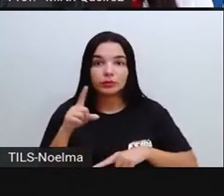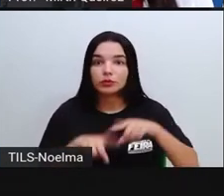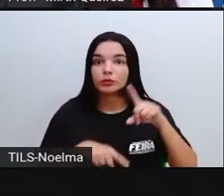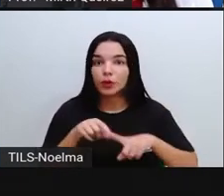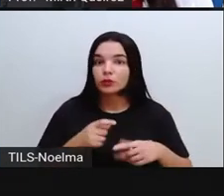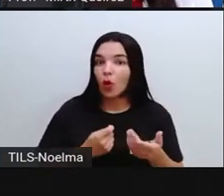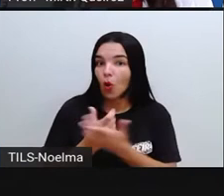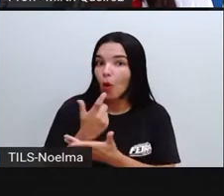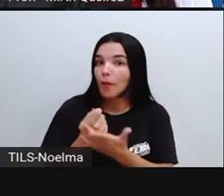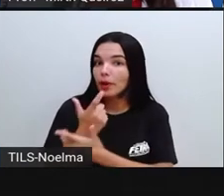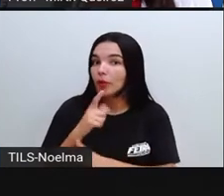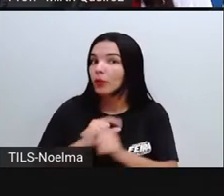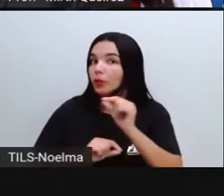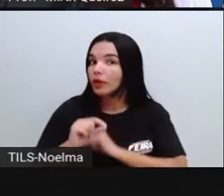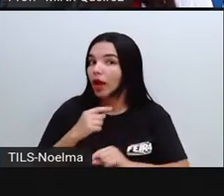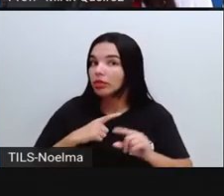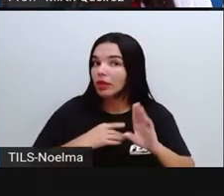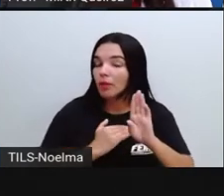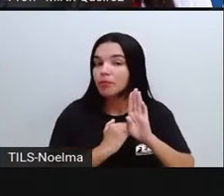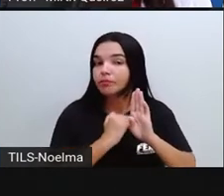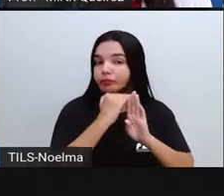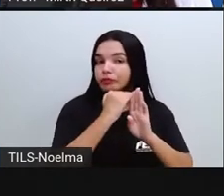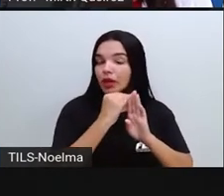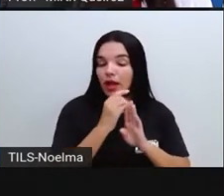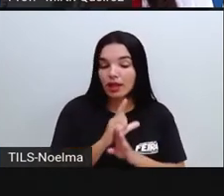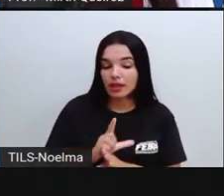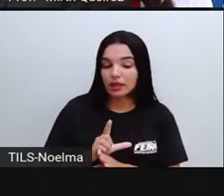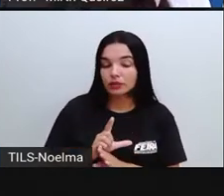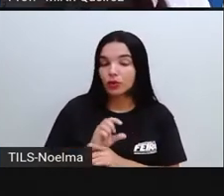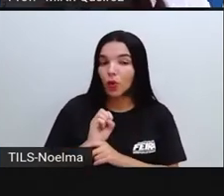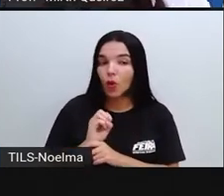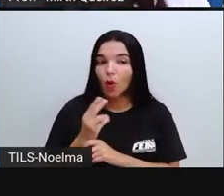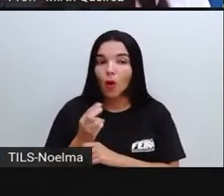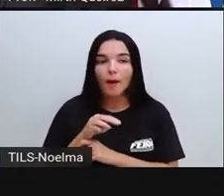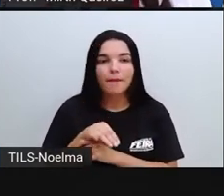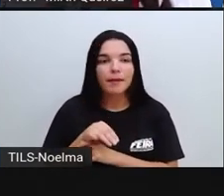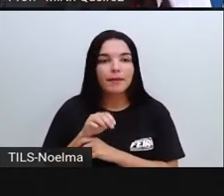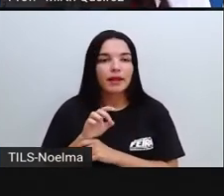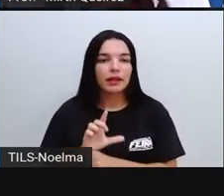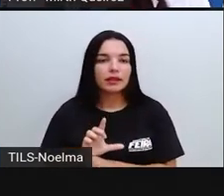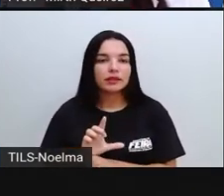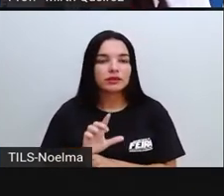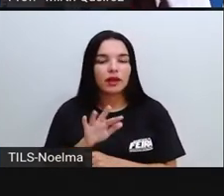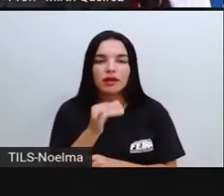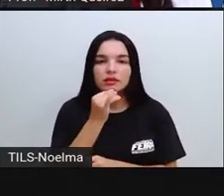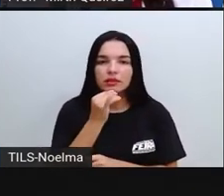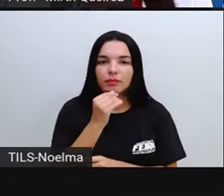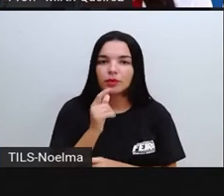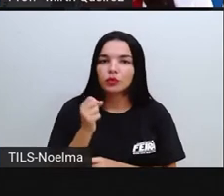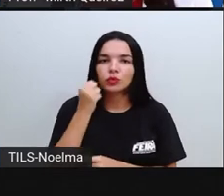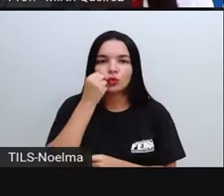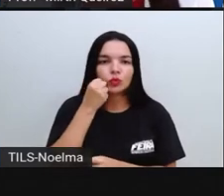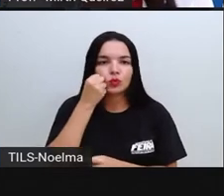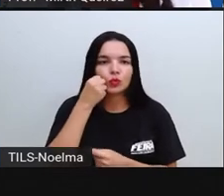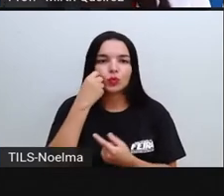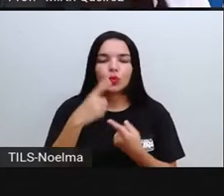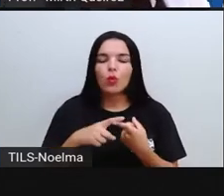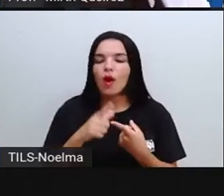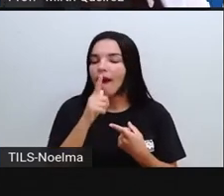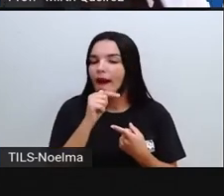compra são medidos em litro ou mililitro. Por exemplo, o suco, a água, o leite,